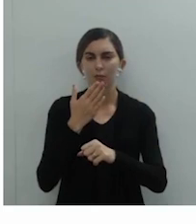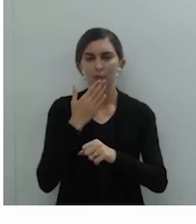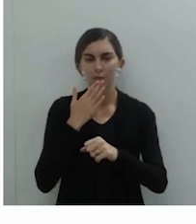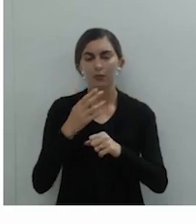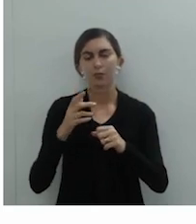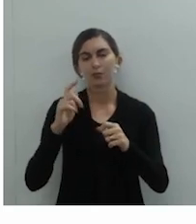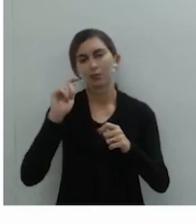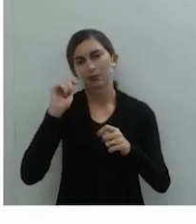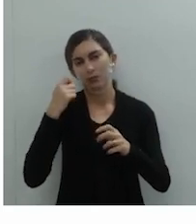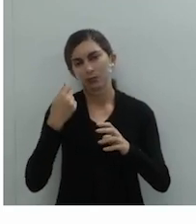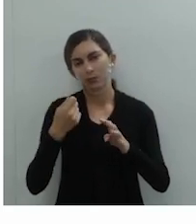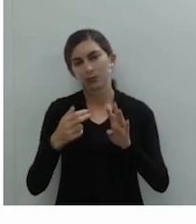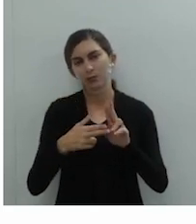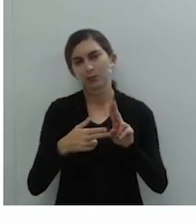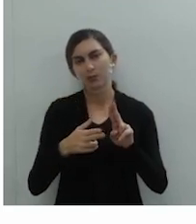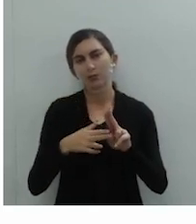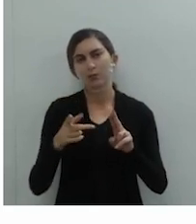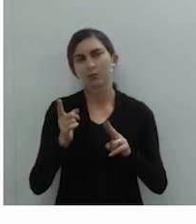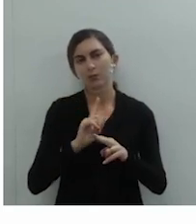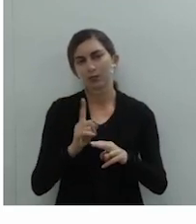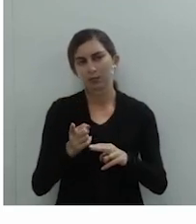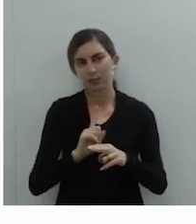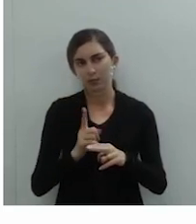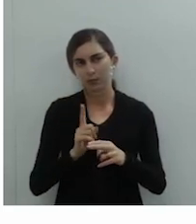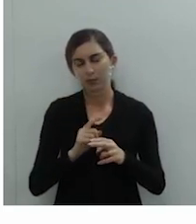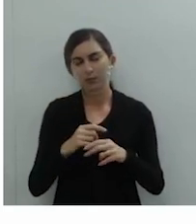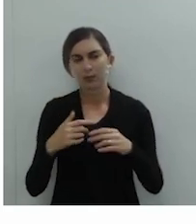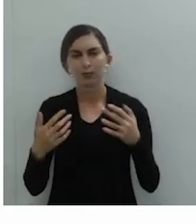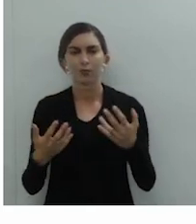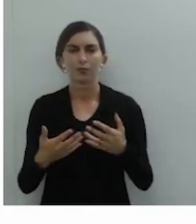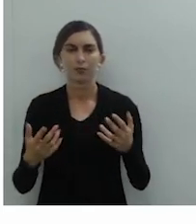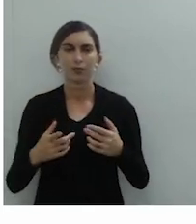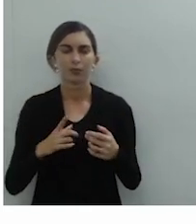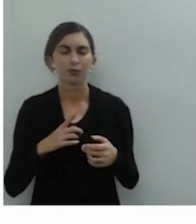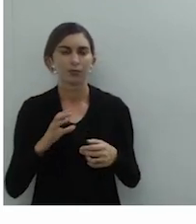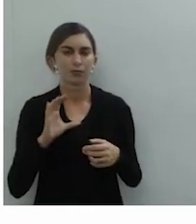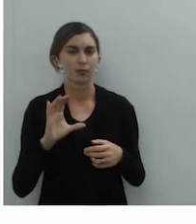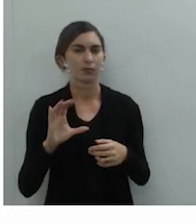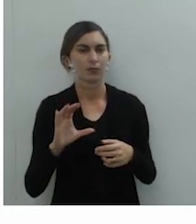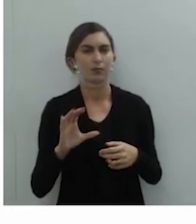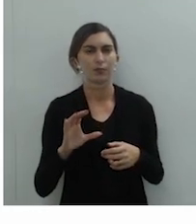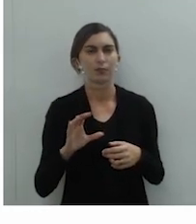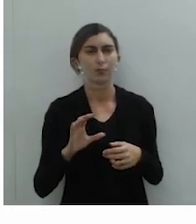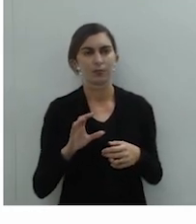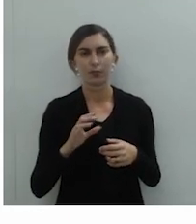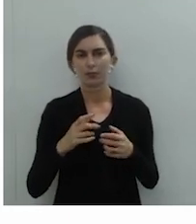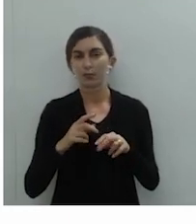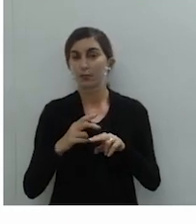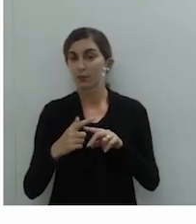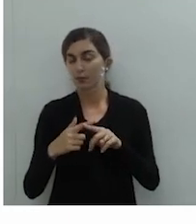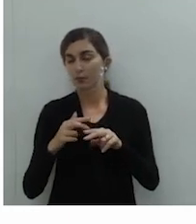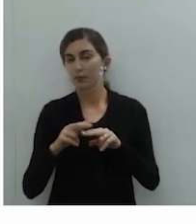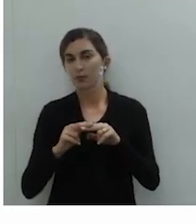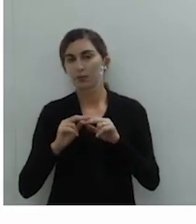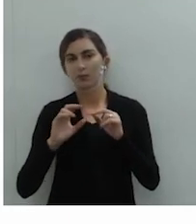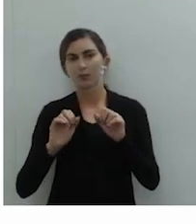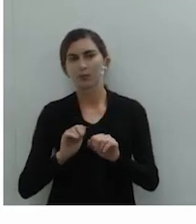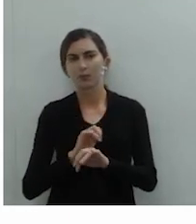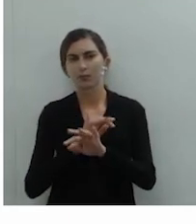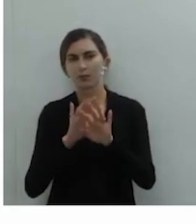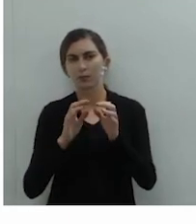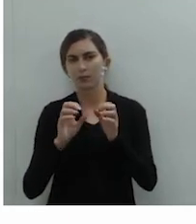não, né, gente? Sobretudo não. Agora, a letra C, por estar